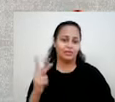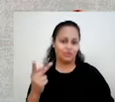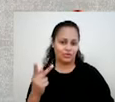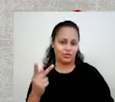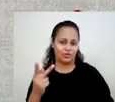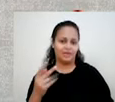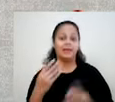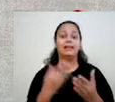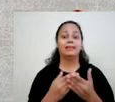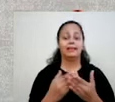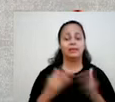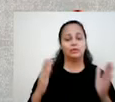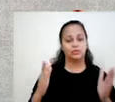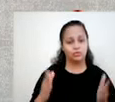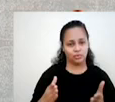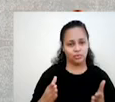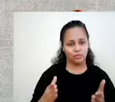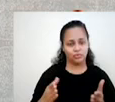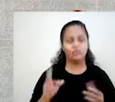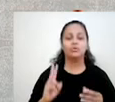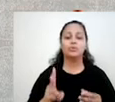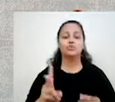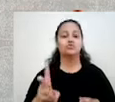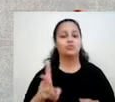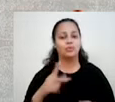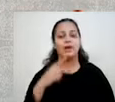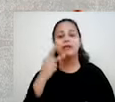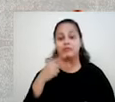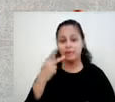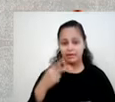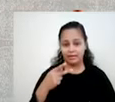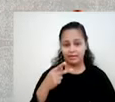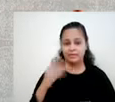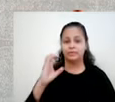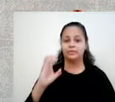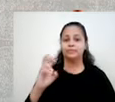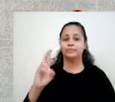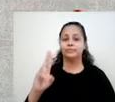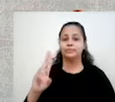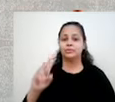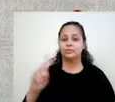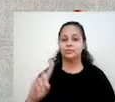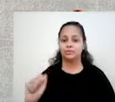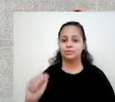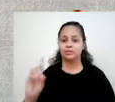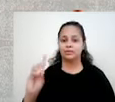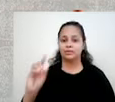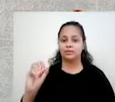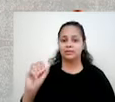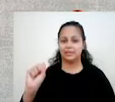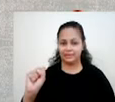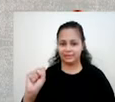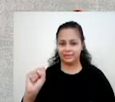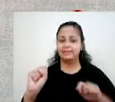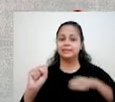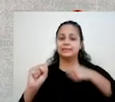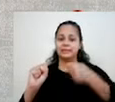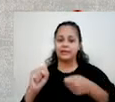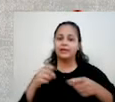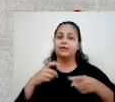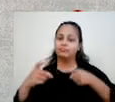Pessoal, na aula de hoje iremos continuar falando sobre as cruzadas, o que foi assunto das